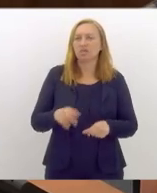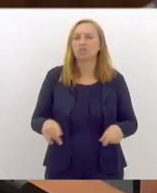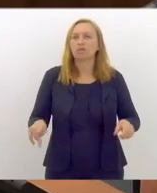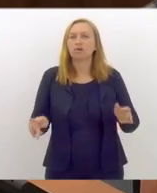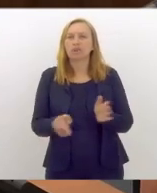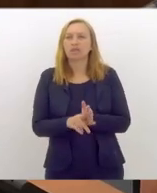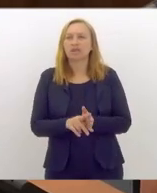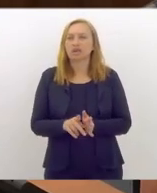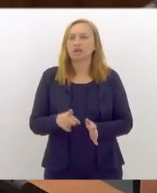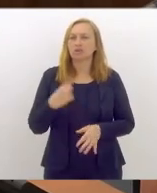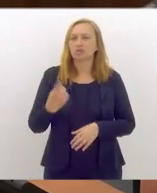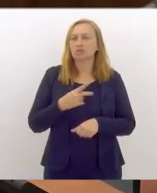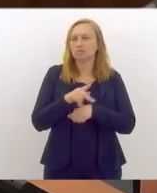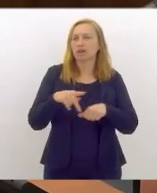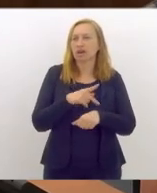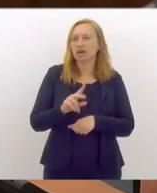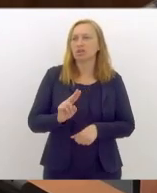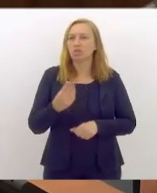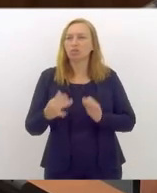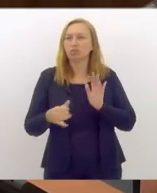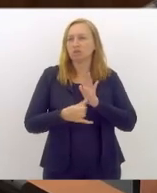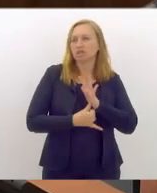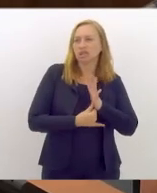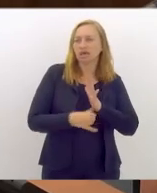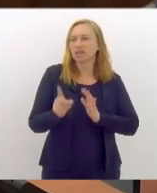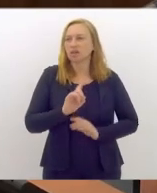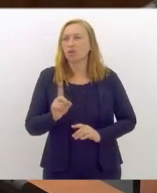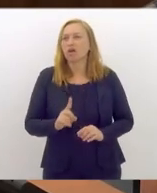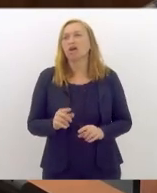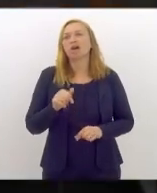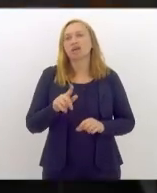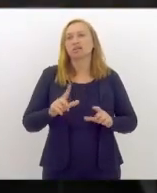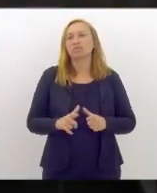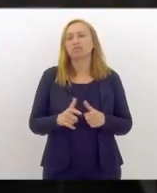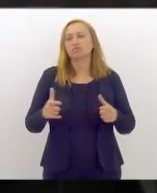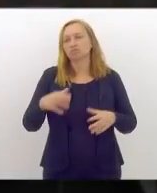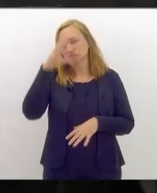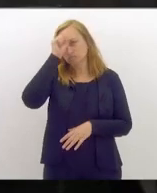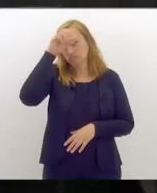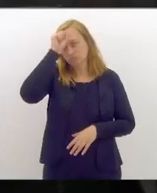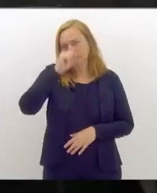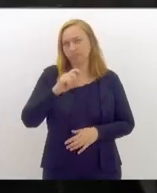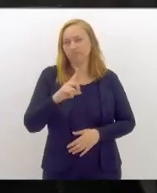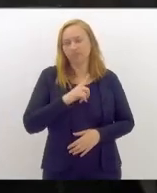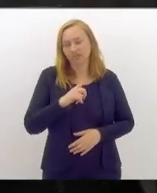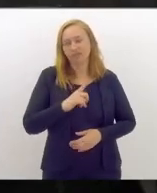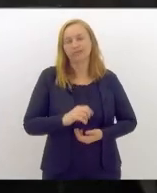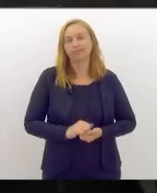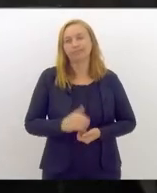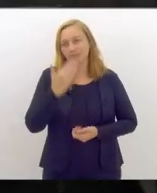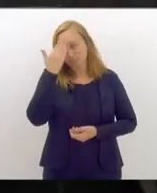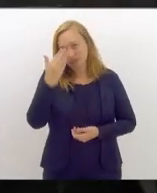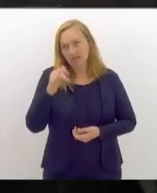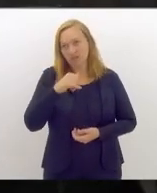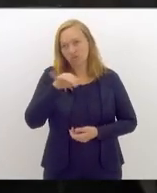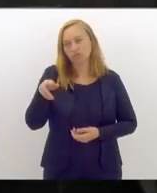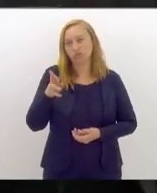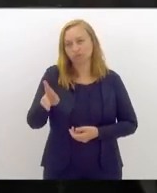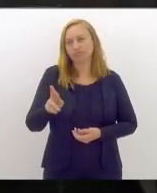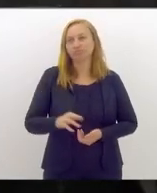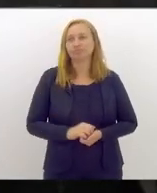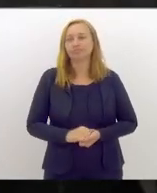que não é Nossa identidade que não é nosso povo que não é Nossa cultura Então esse foi um grande aprendizado que eu tenho Obrigado Júnior por